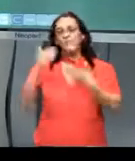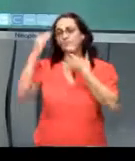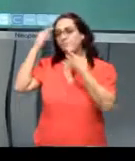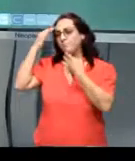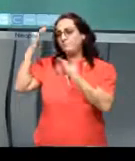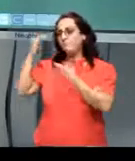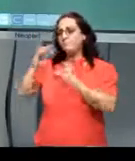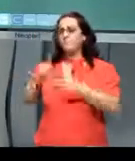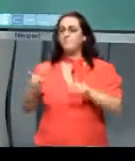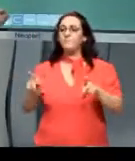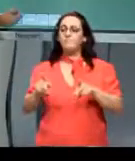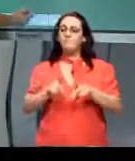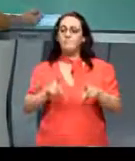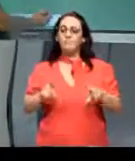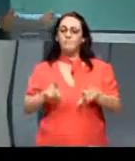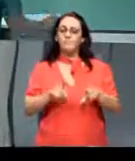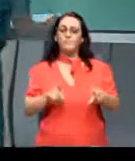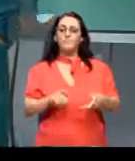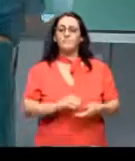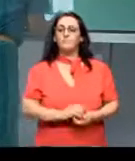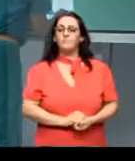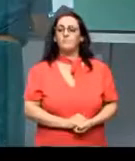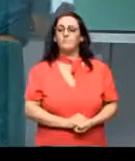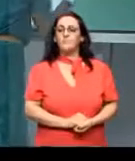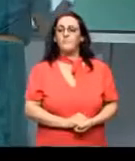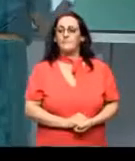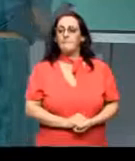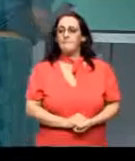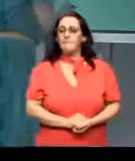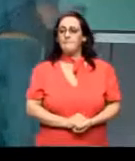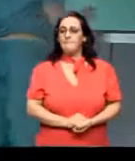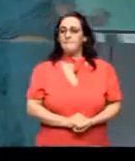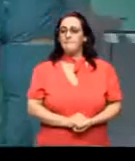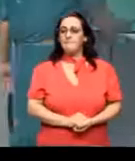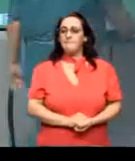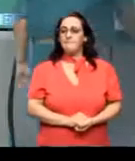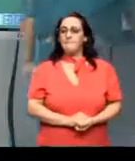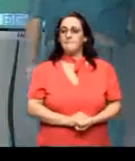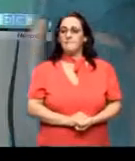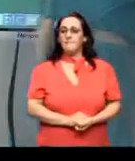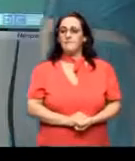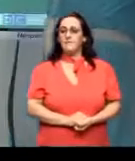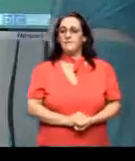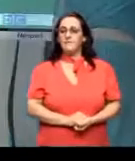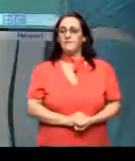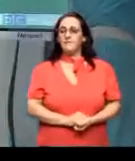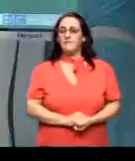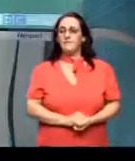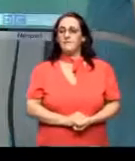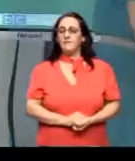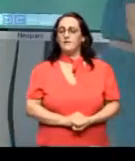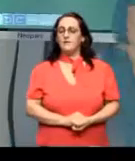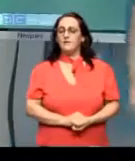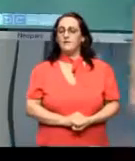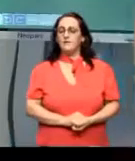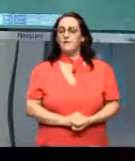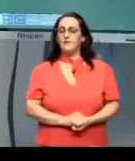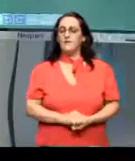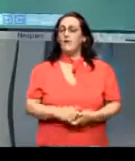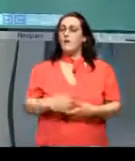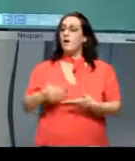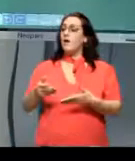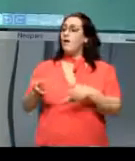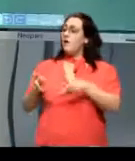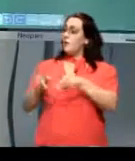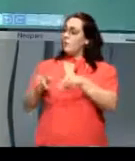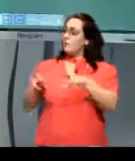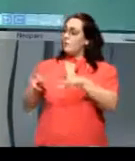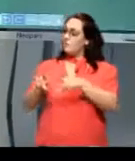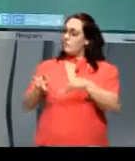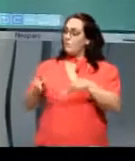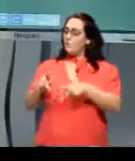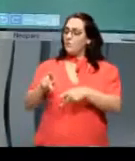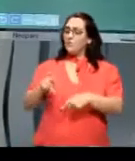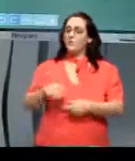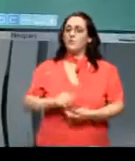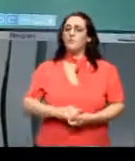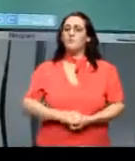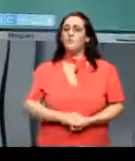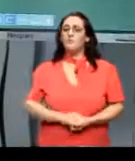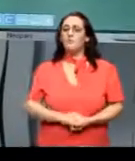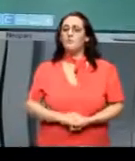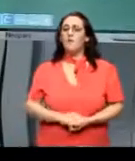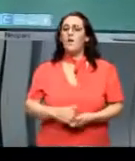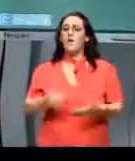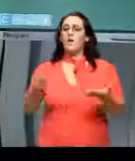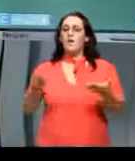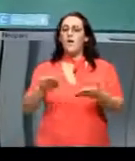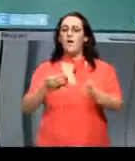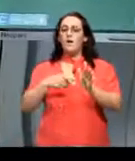professora. Muito obrigada. Isso. Professor Alexandre, agora uma